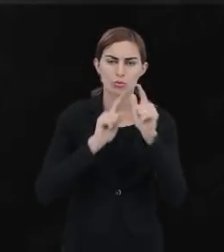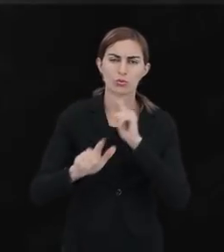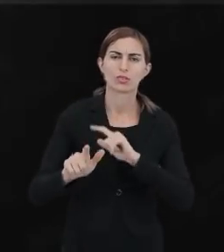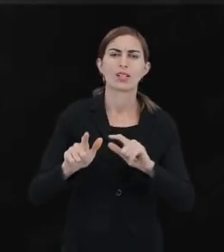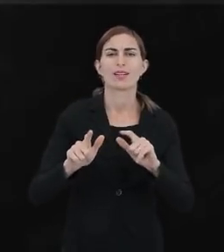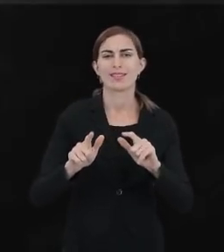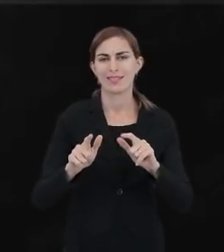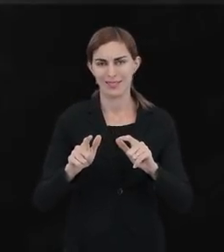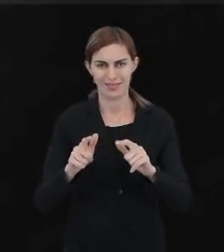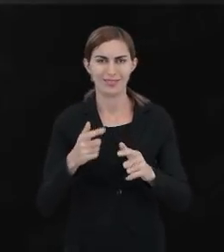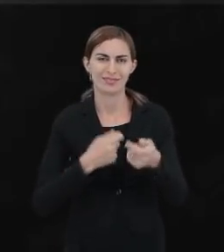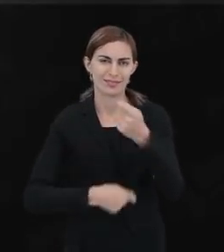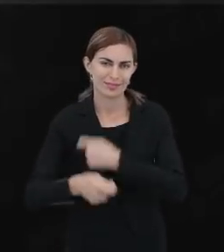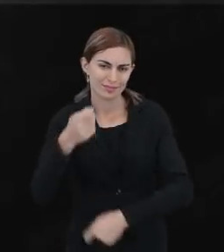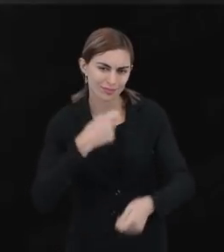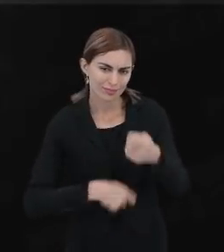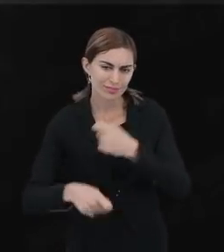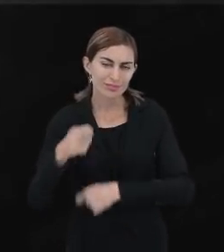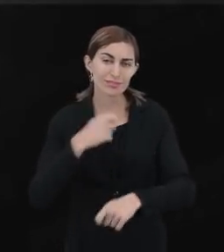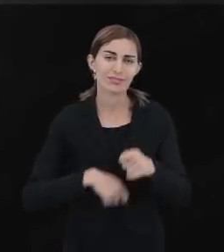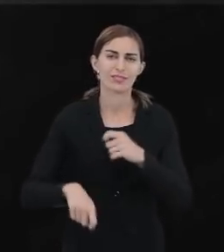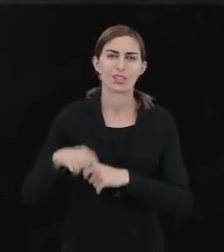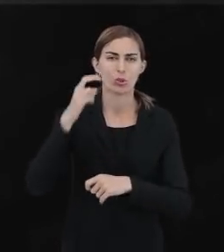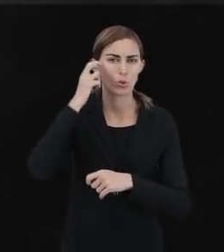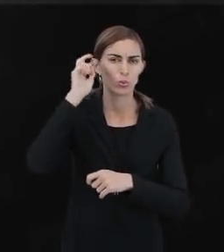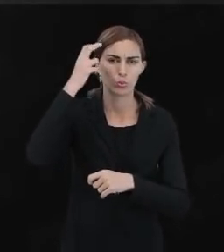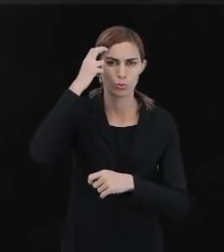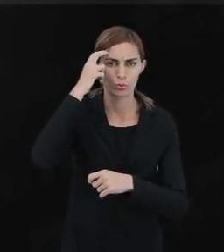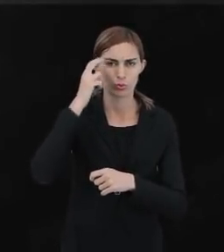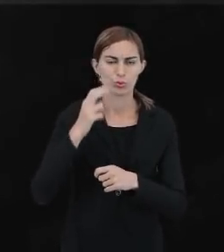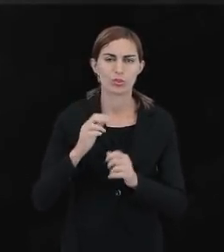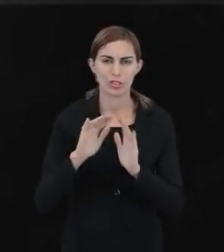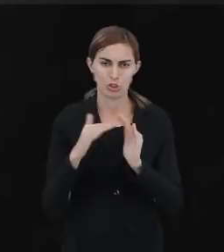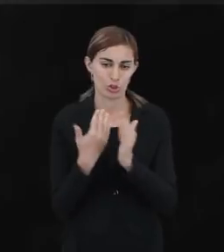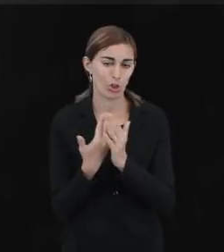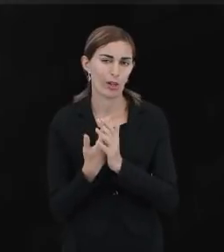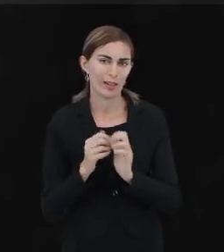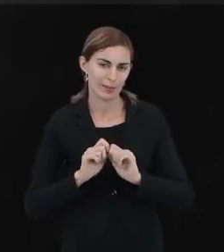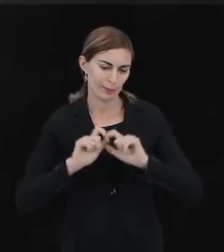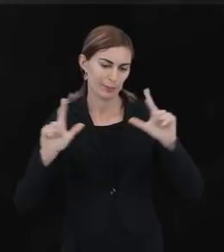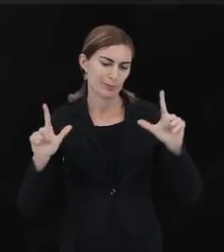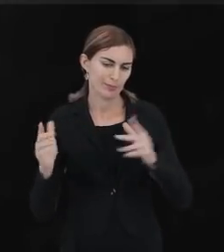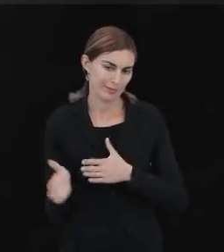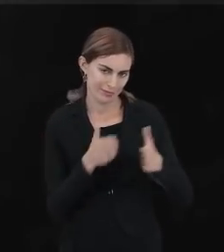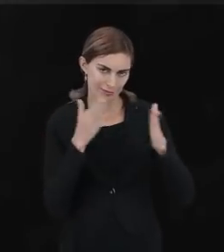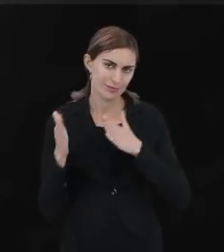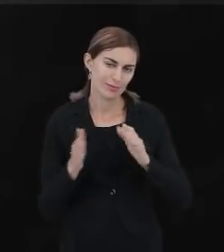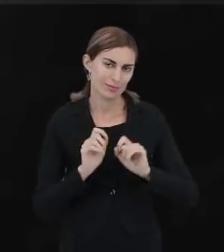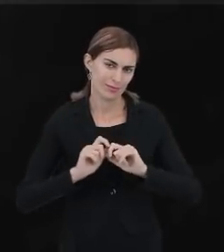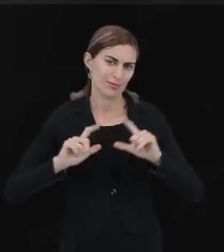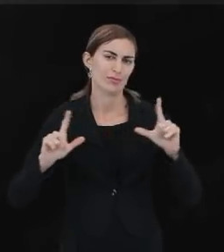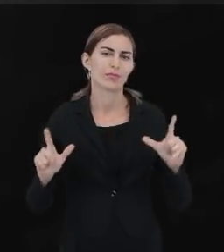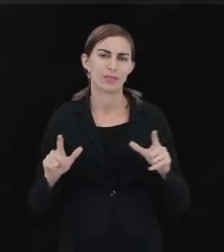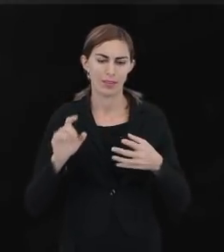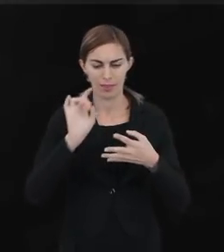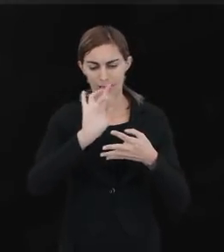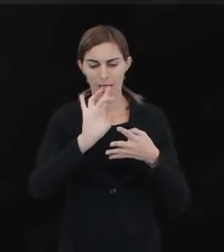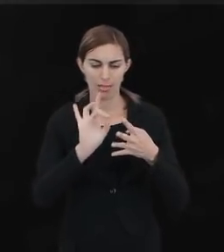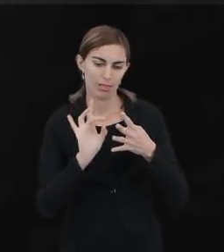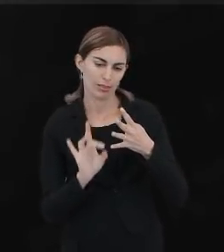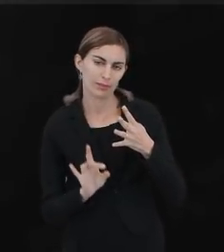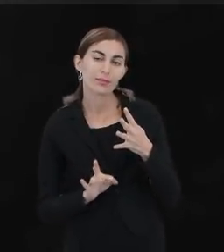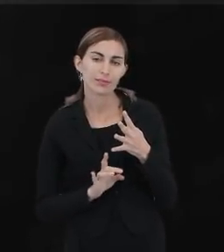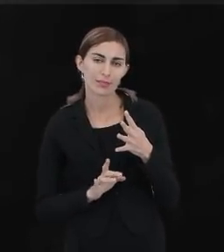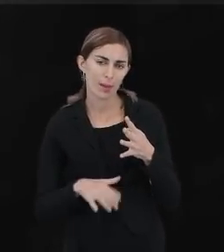administrativa e gestão de cultura escolar que são essas que estão aí passando na tela vamos detalhar as um pouco